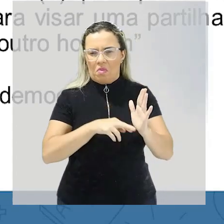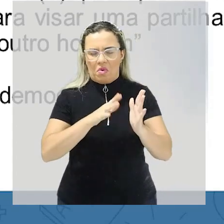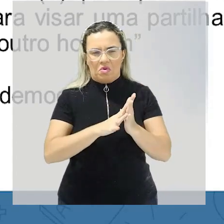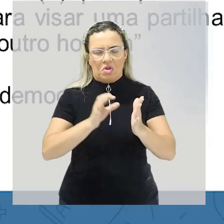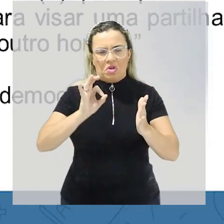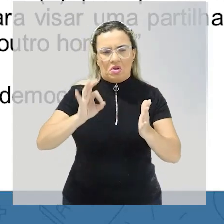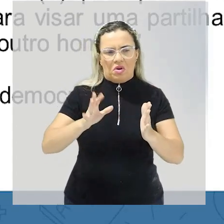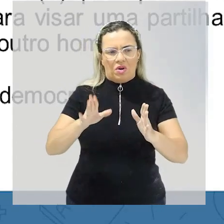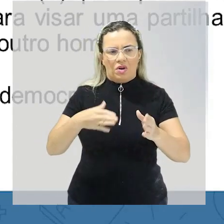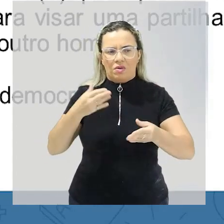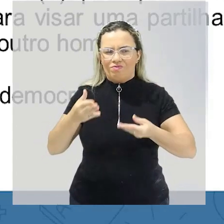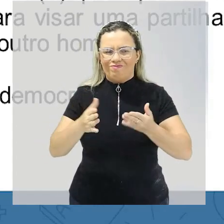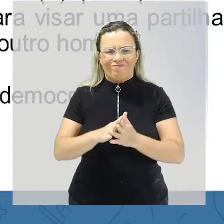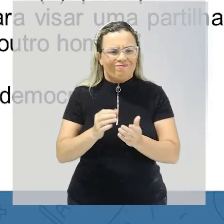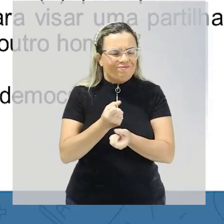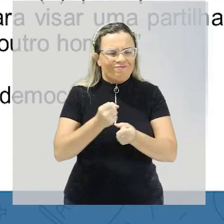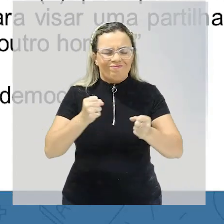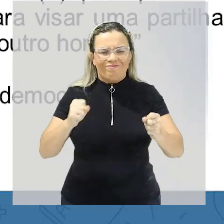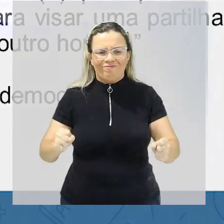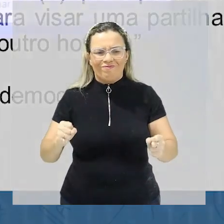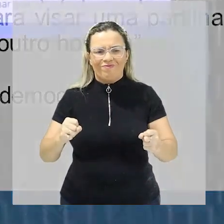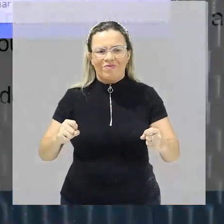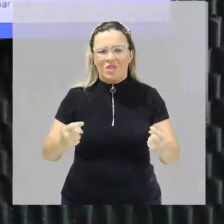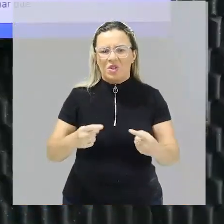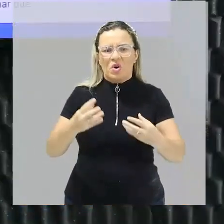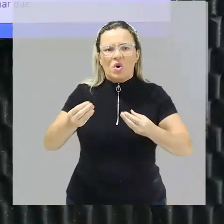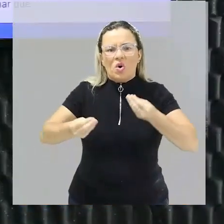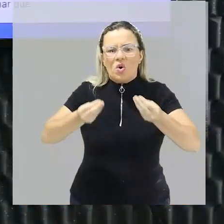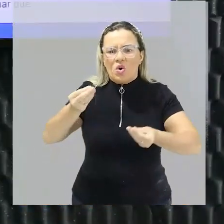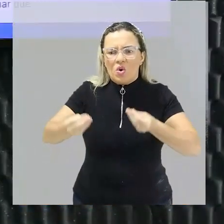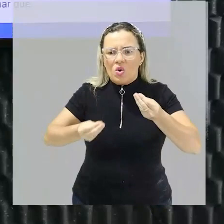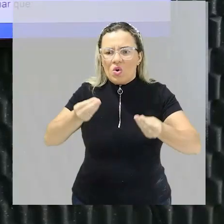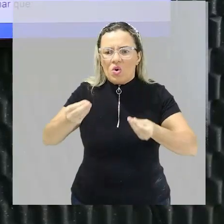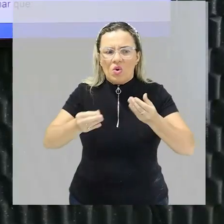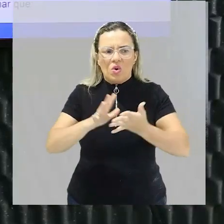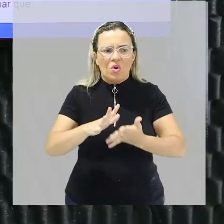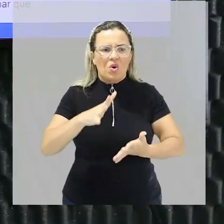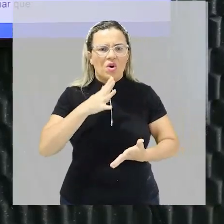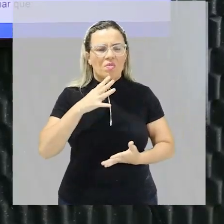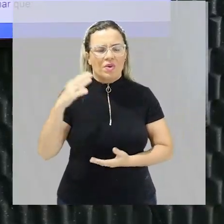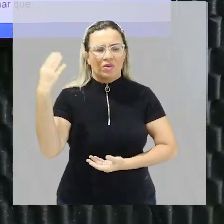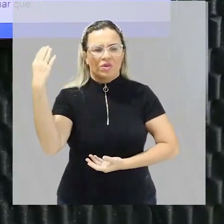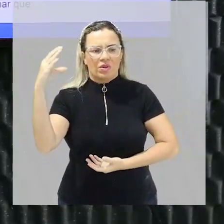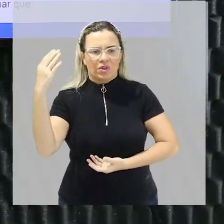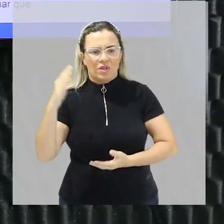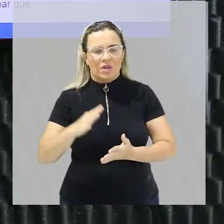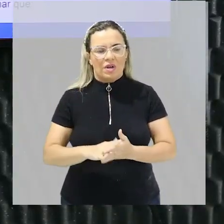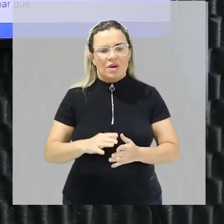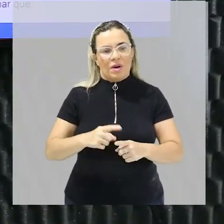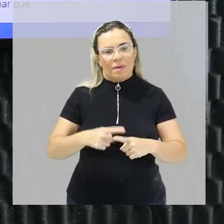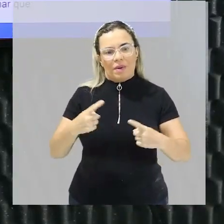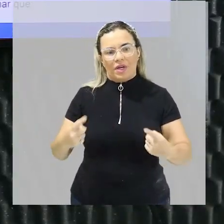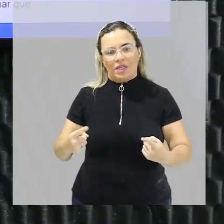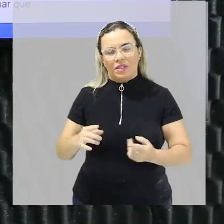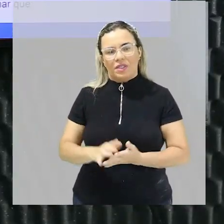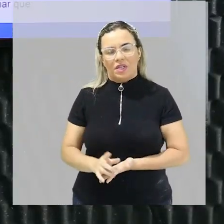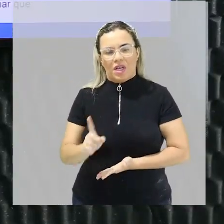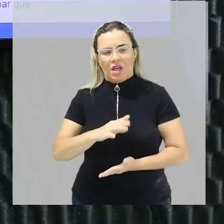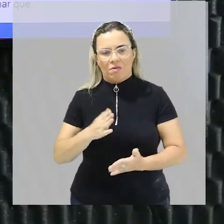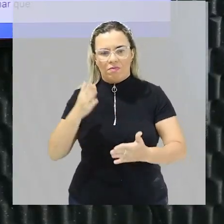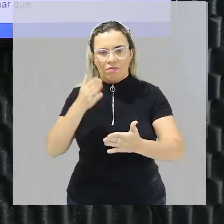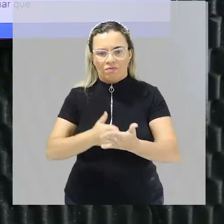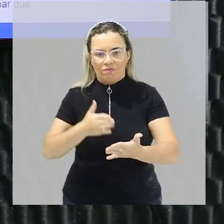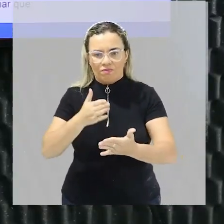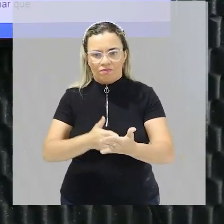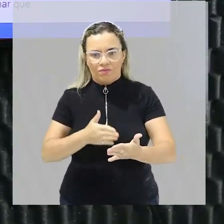torna-se impossível disputar acerca dele como se tratasse de um juízo de conhecimento científico. No entanto, ele não se limita a